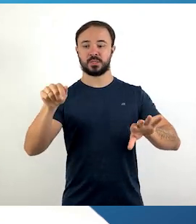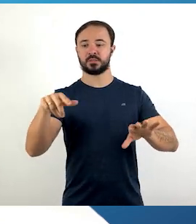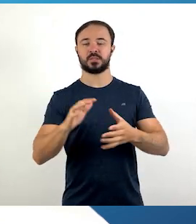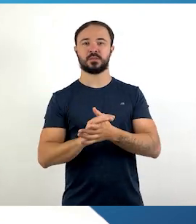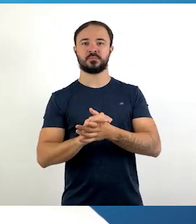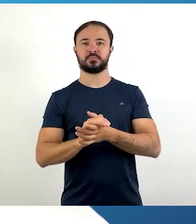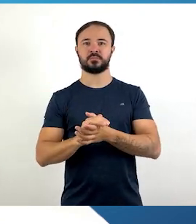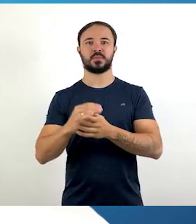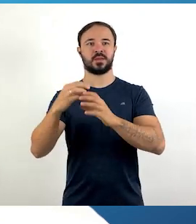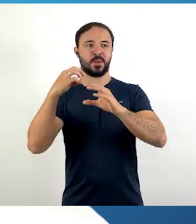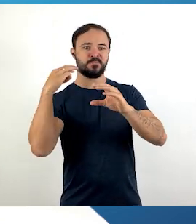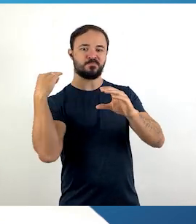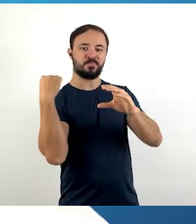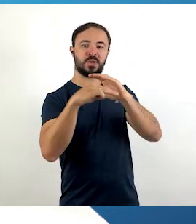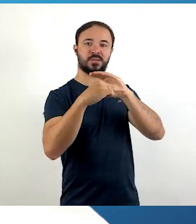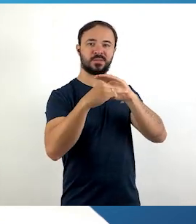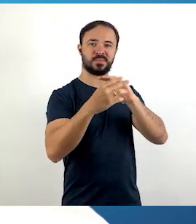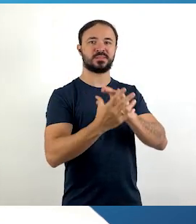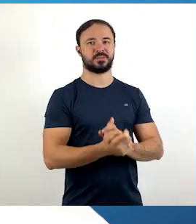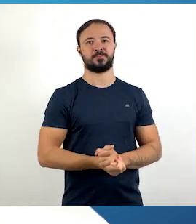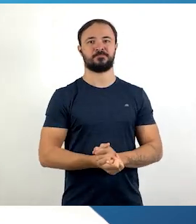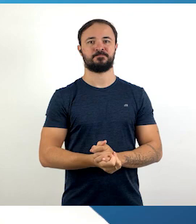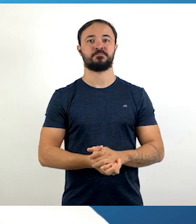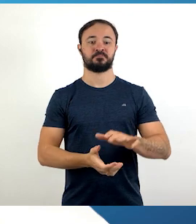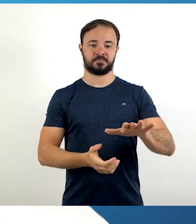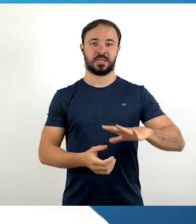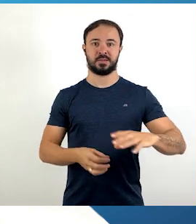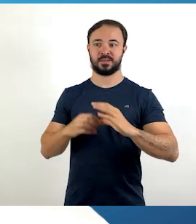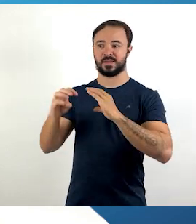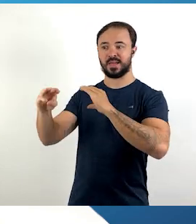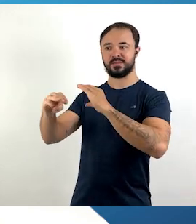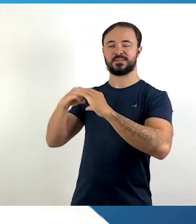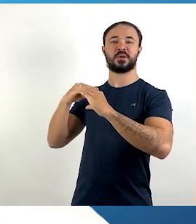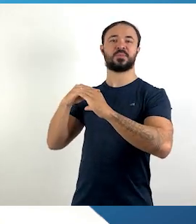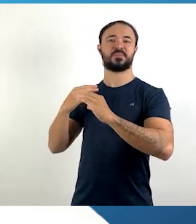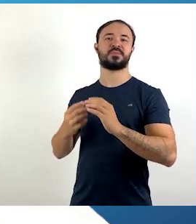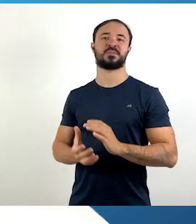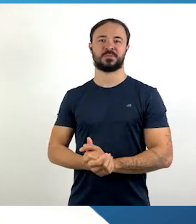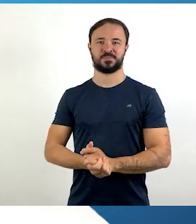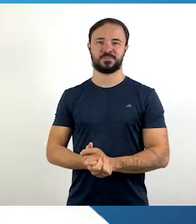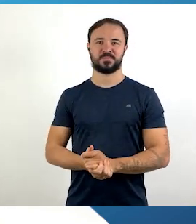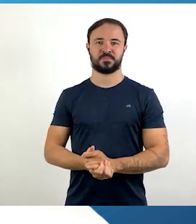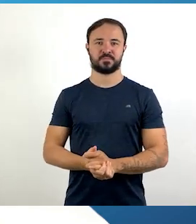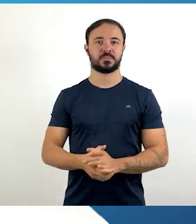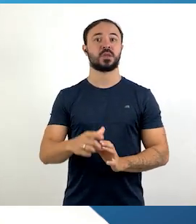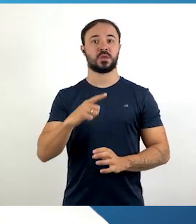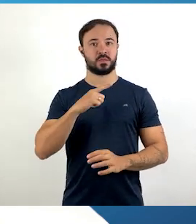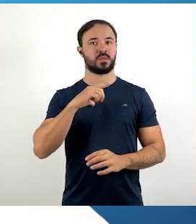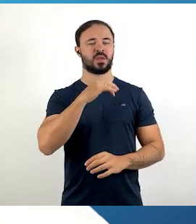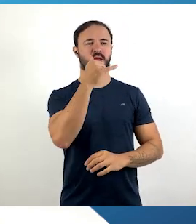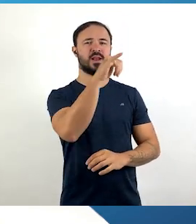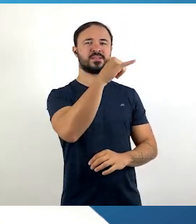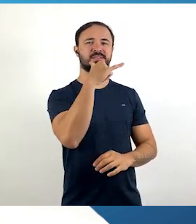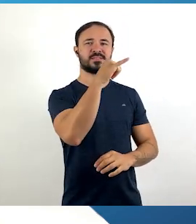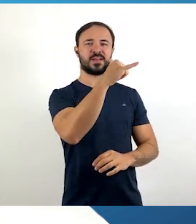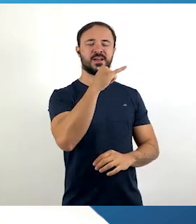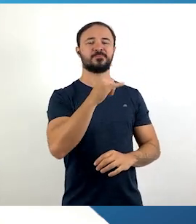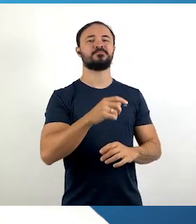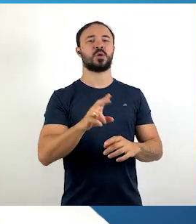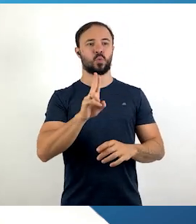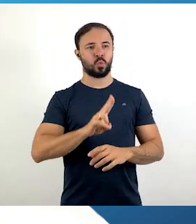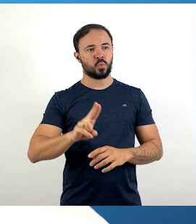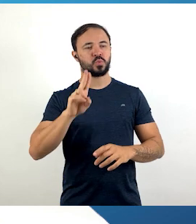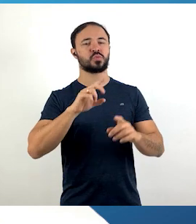antena para enviar os sinais elétricos, e nós temos o receptor, que também utiliza uma fonte de eletricidade para poder